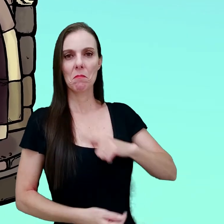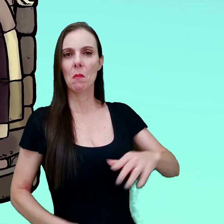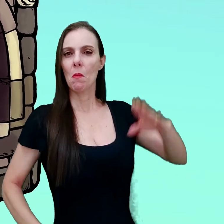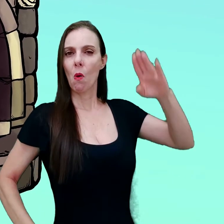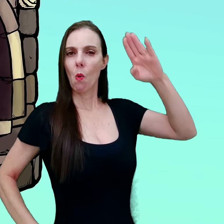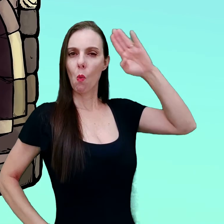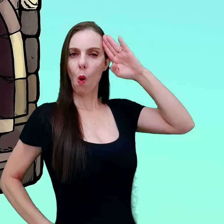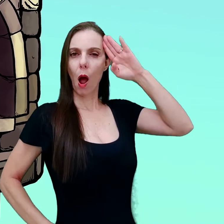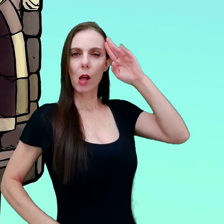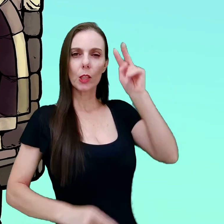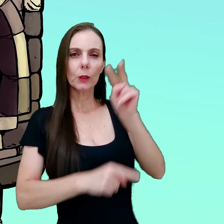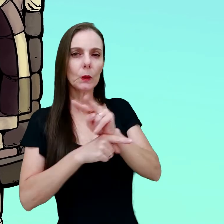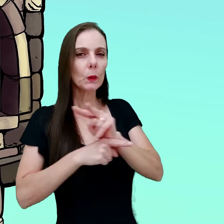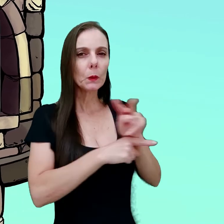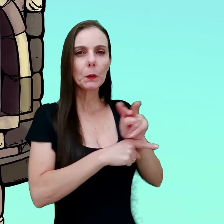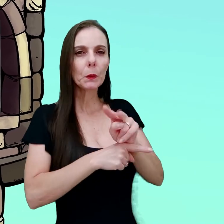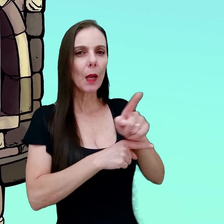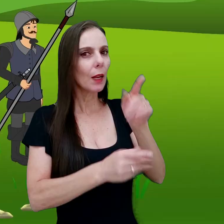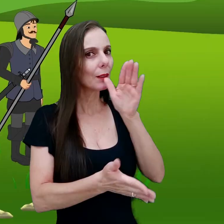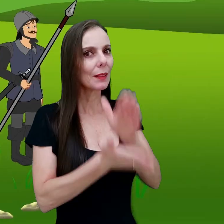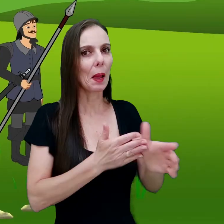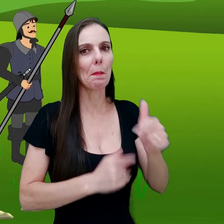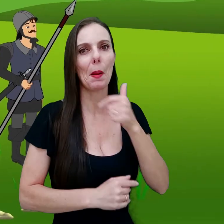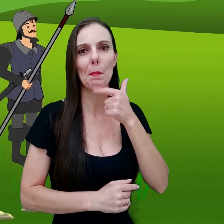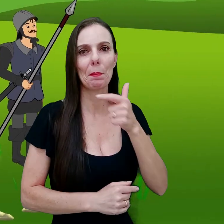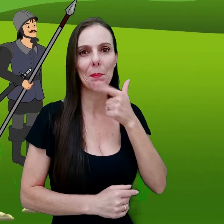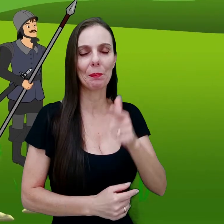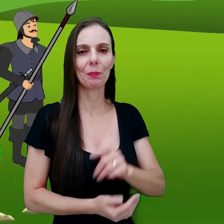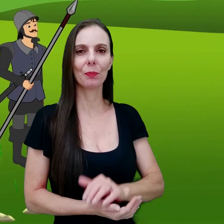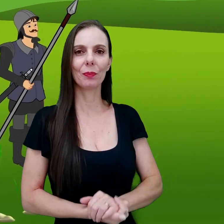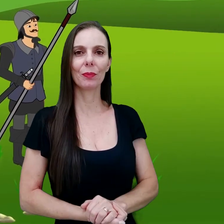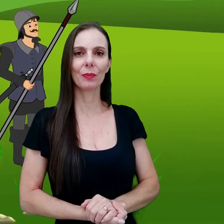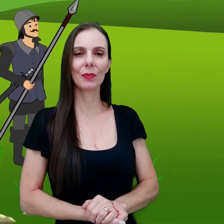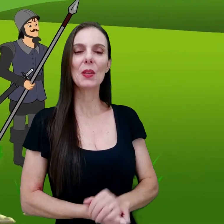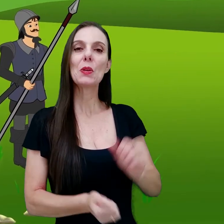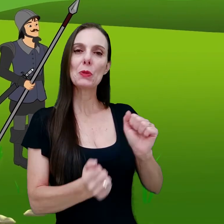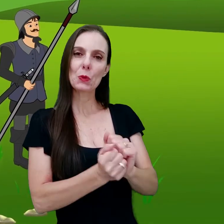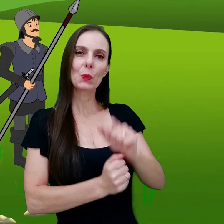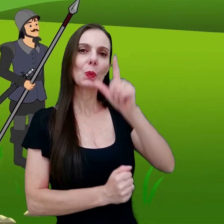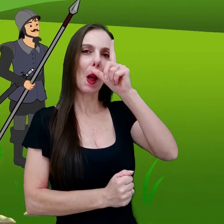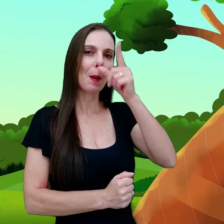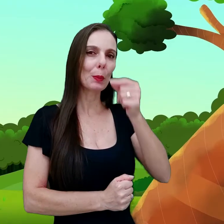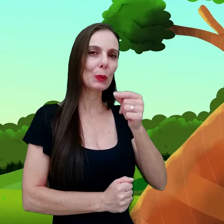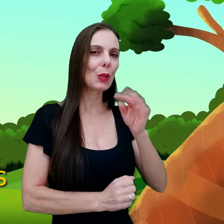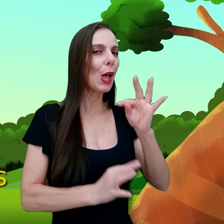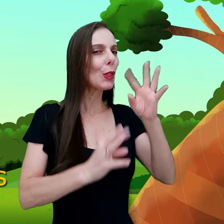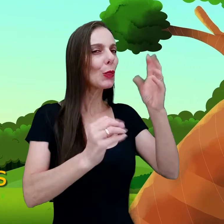E colocou os guardas para que ela não pudesse escapar. Junto com a bruxa, o seu